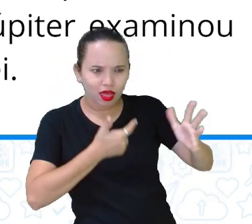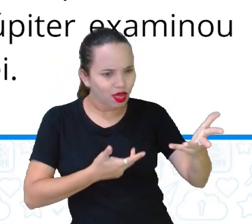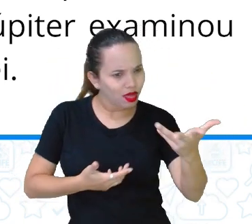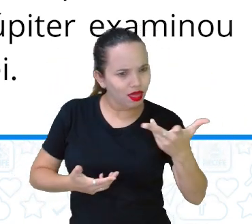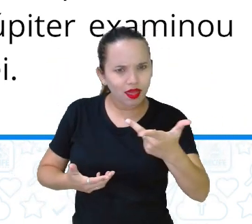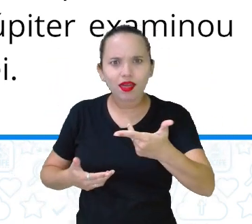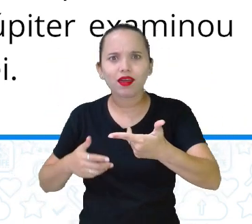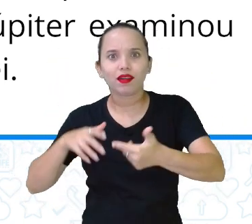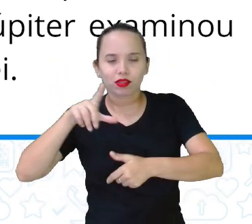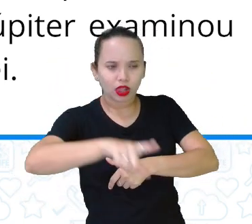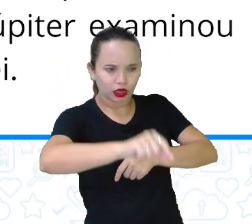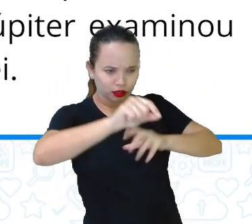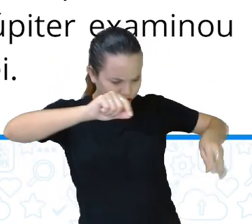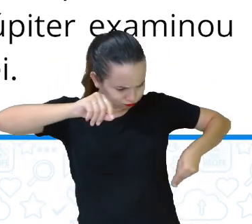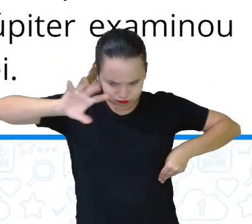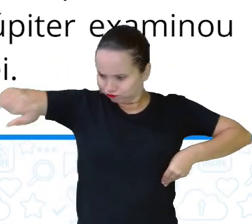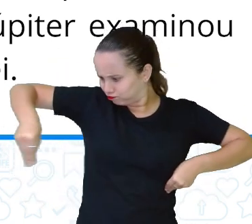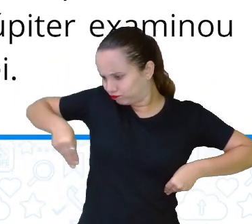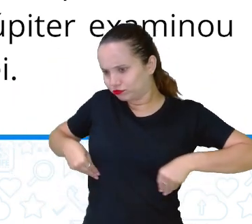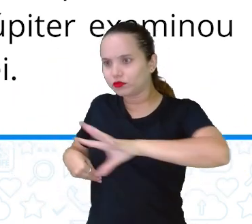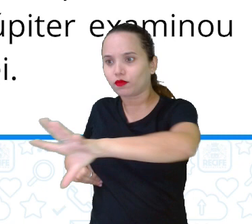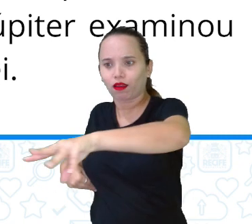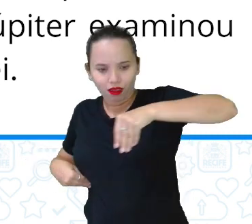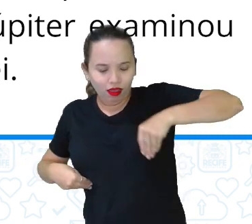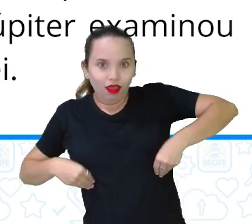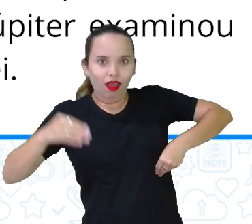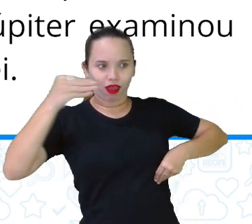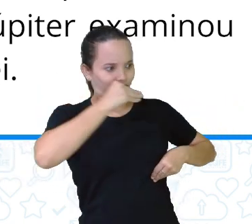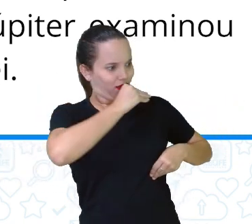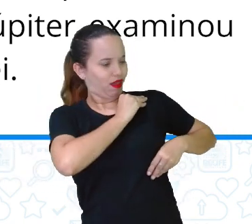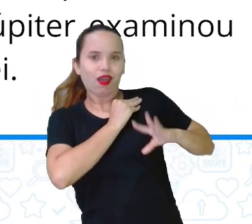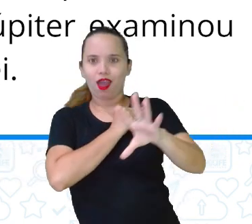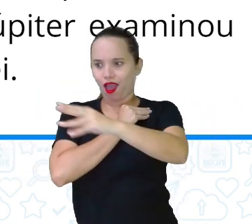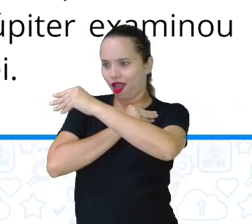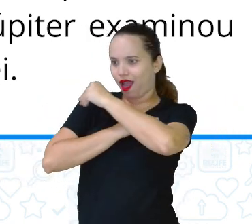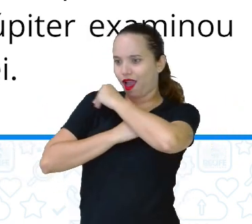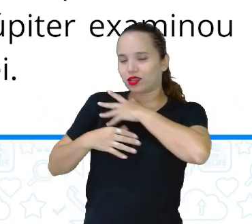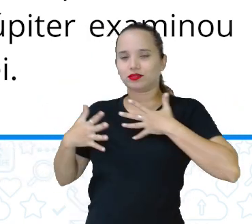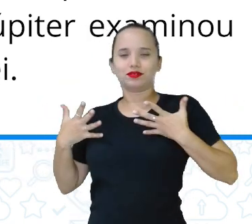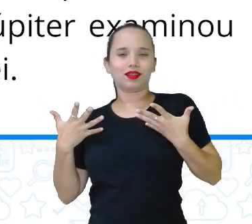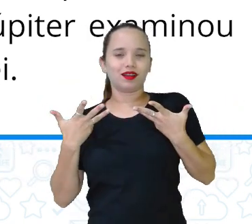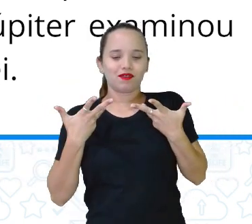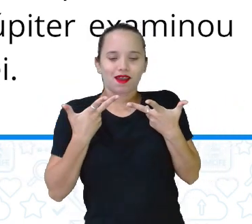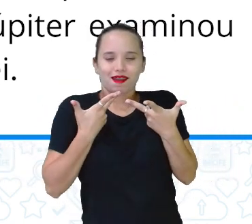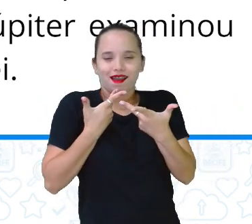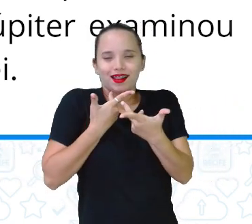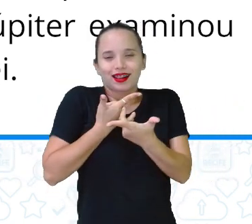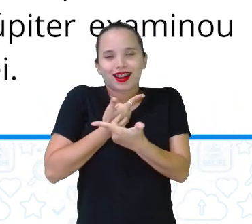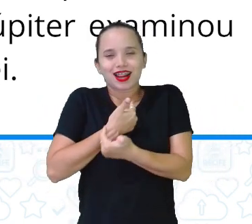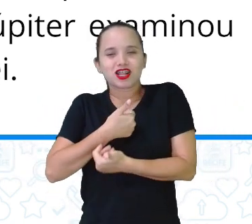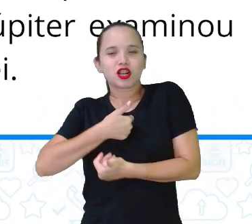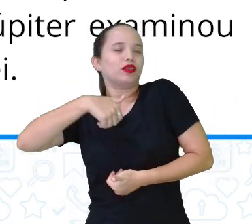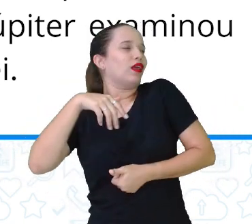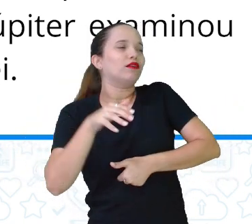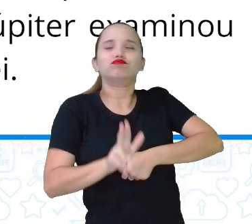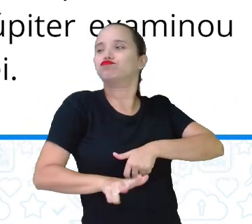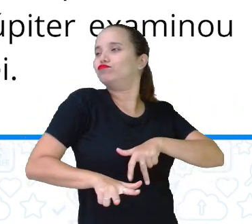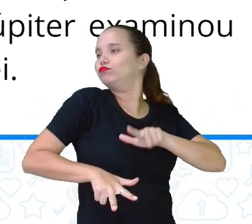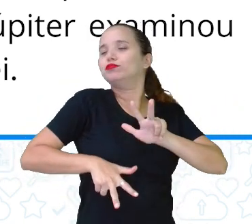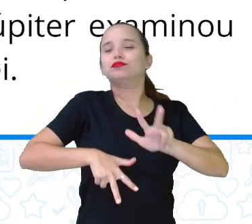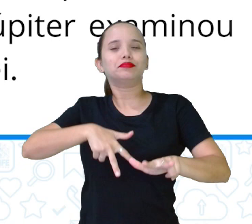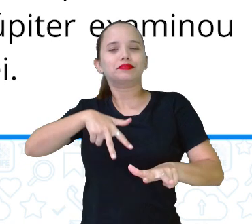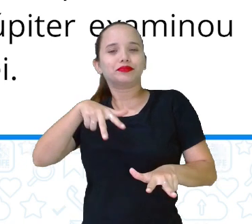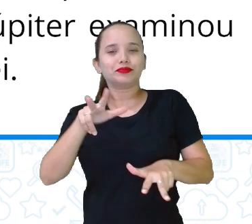em volta do corpo. O resultado foi deslumbrante. Nenhum pássaro era mais vistoso que